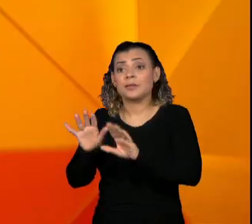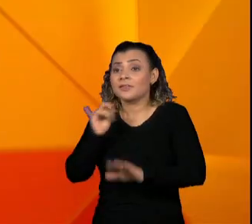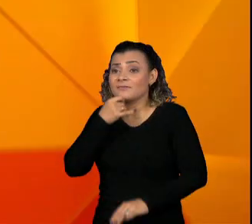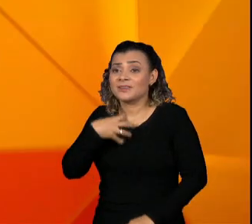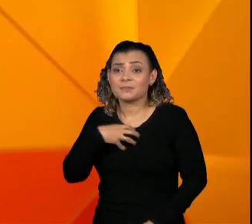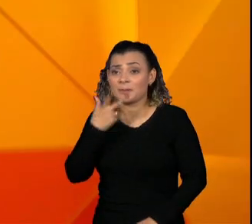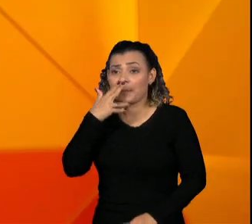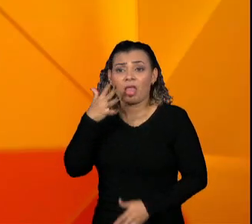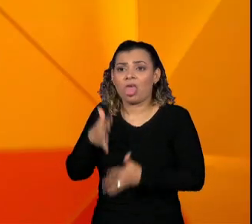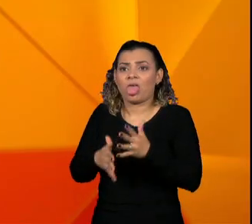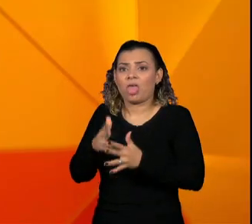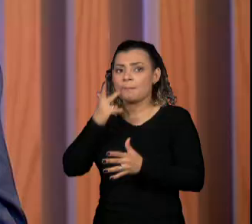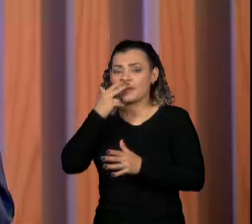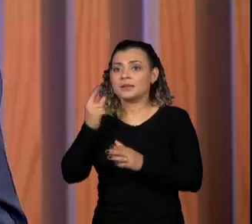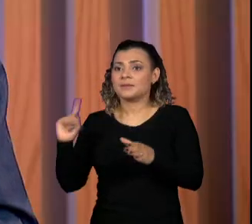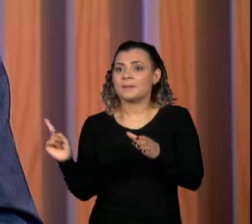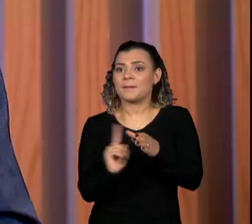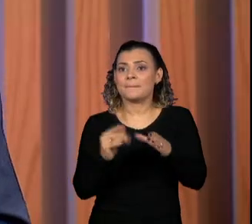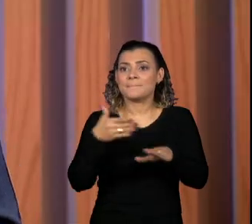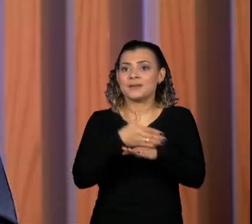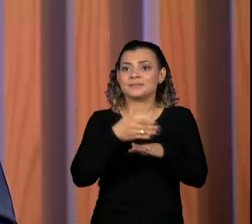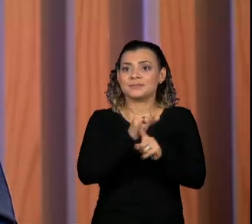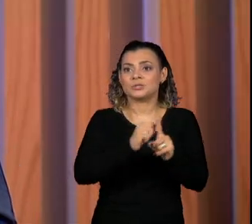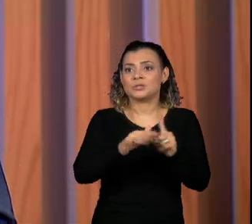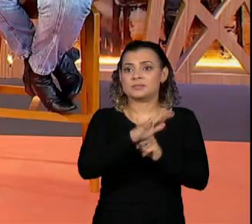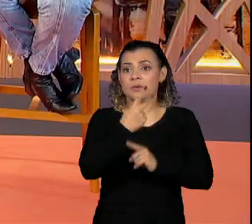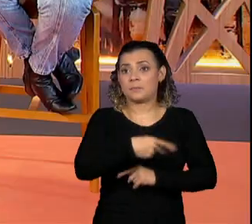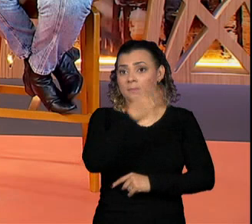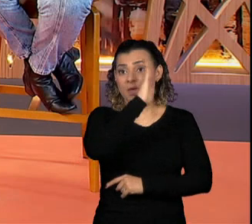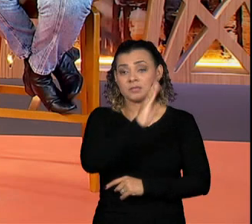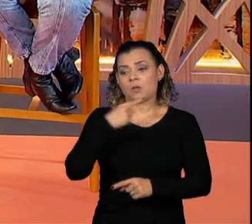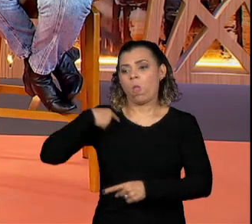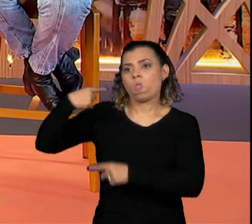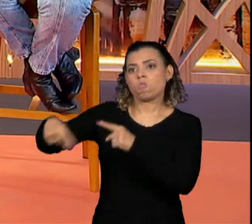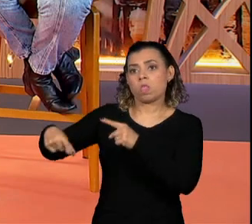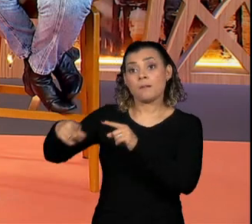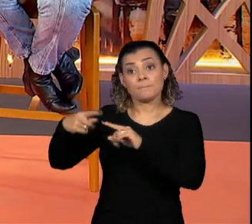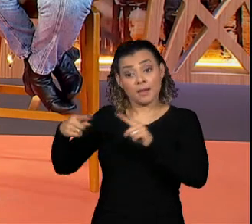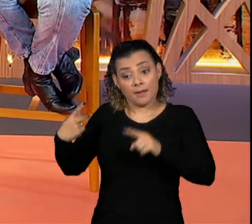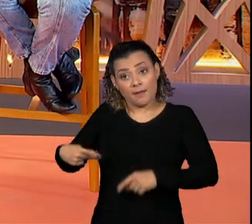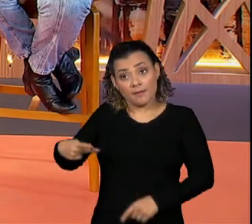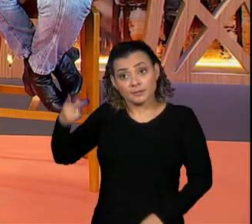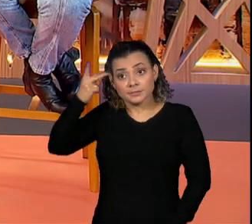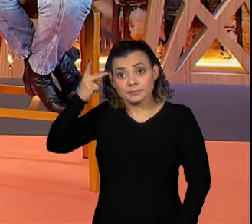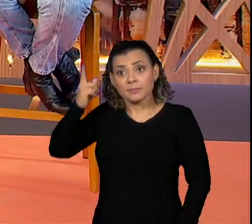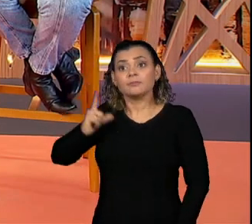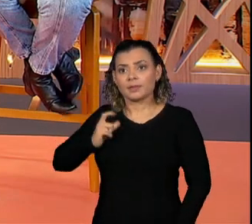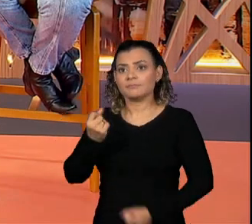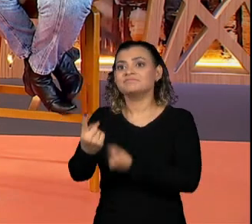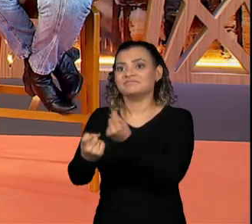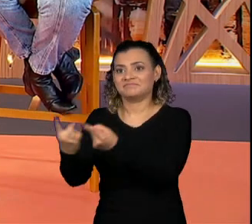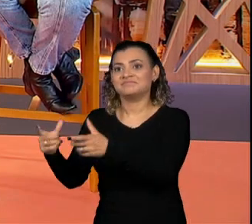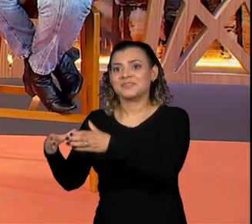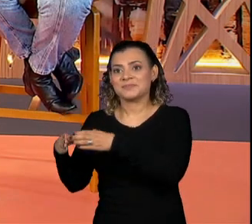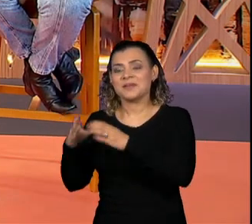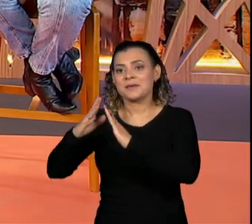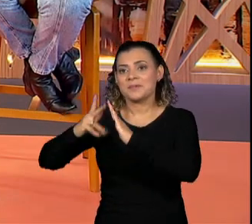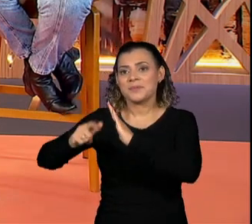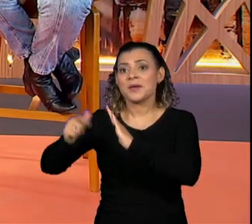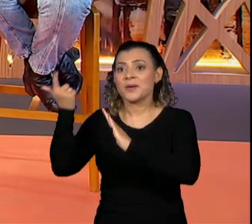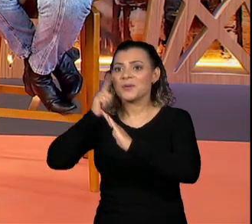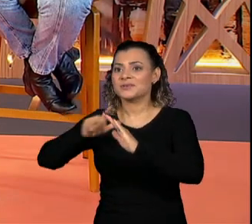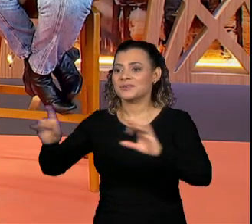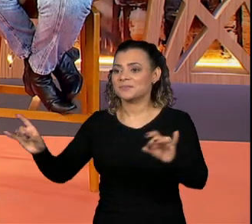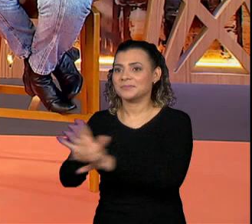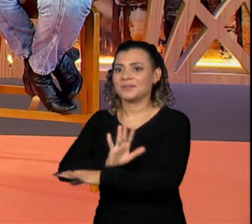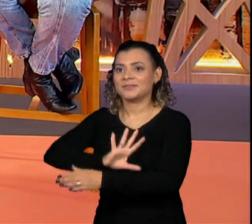foi impedida de participar plenamente da estrutura social brasileira. Em São Paulo, por exemplo, existem algumas comunidades que já conseguiram o título, né?